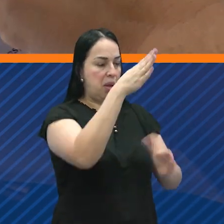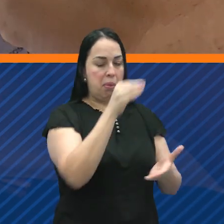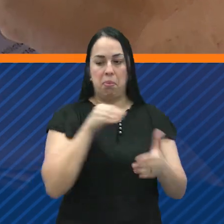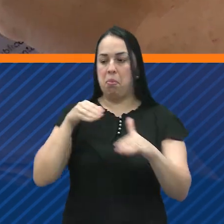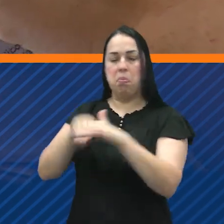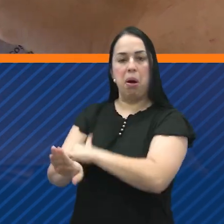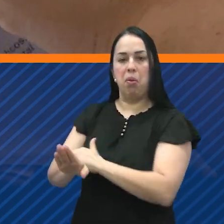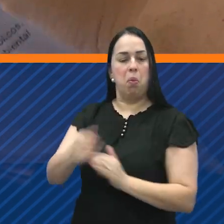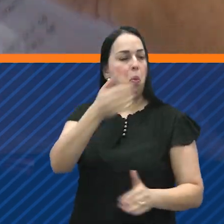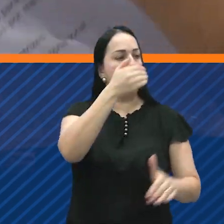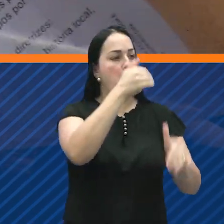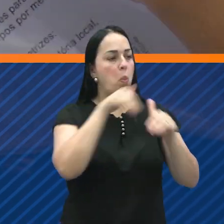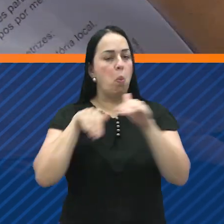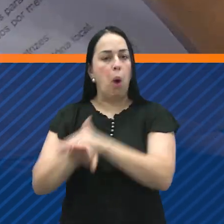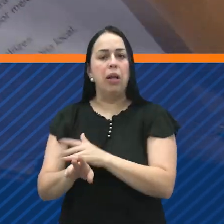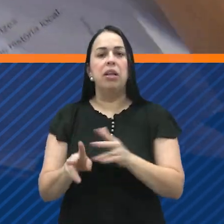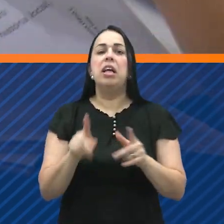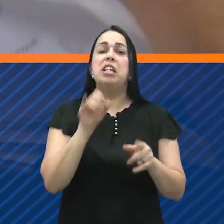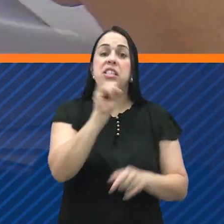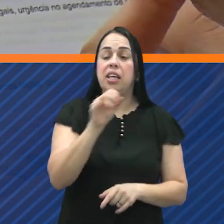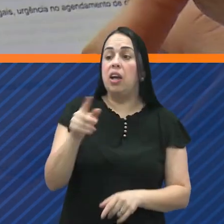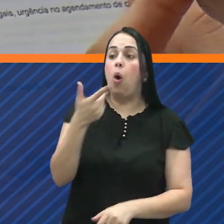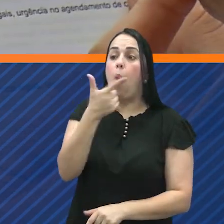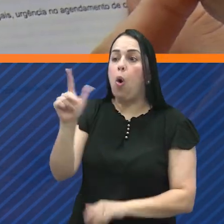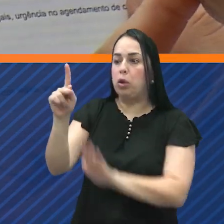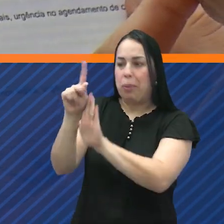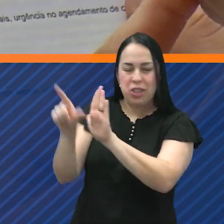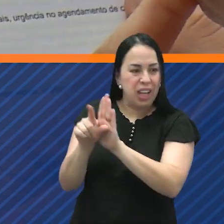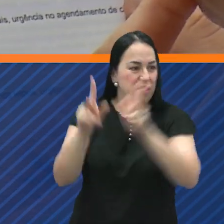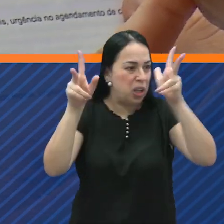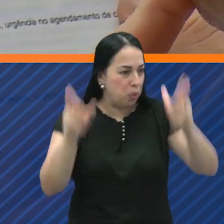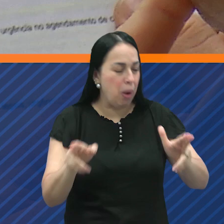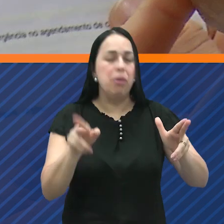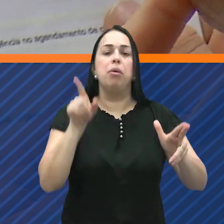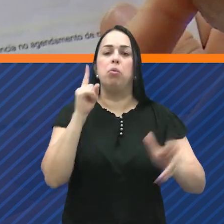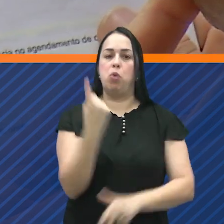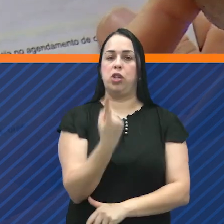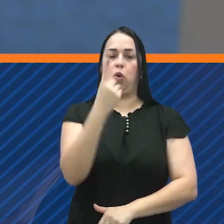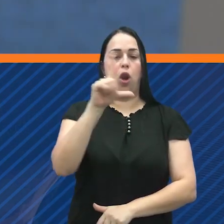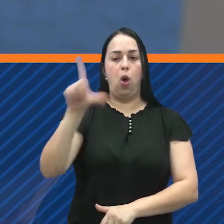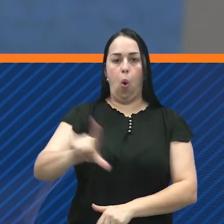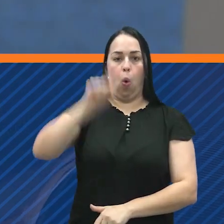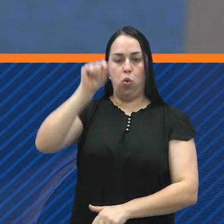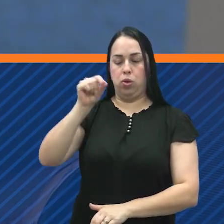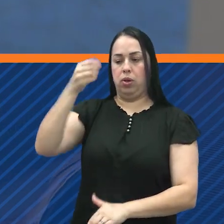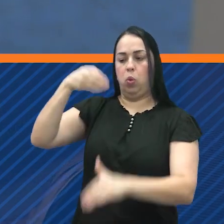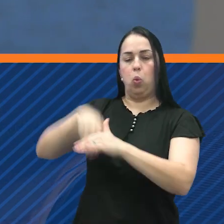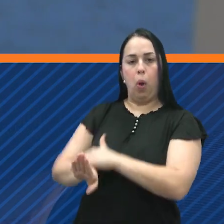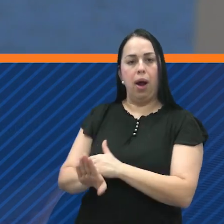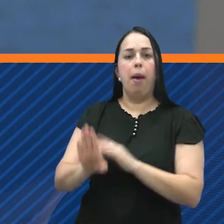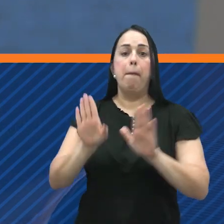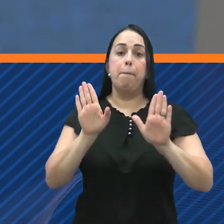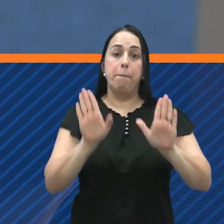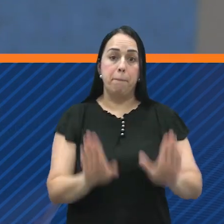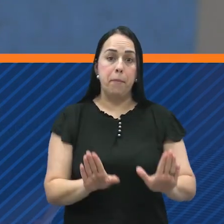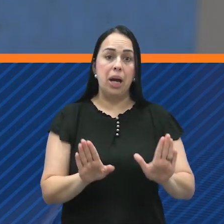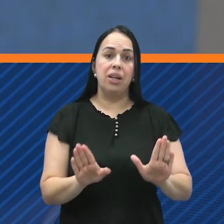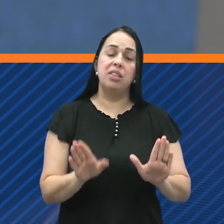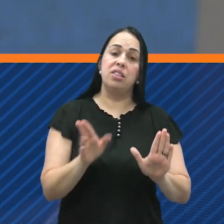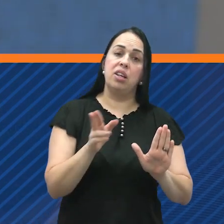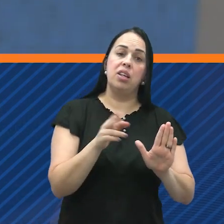ou proposta que tenha o mesmo conteúdo de outra previamente apresentada. A regra não vale